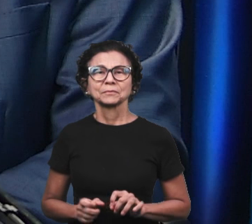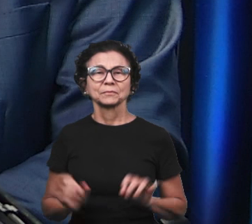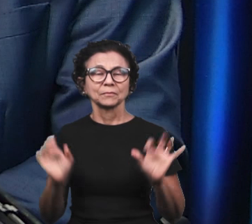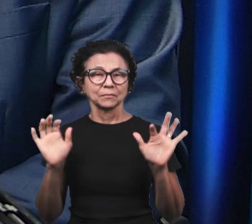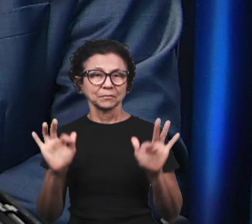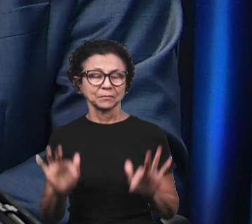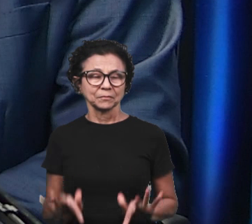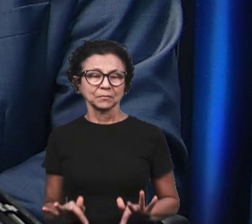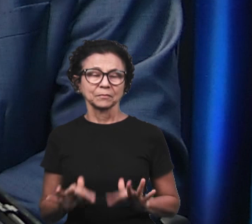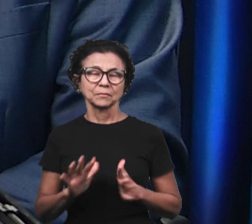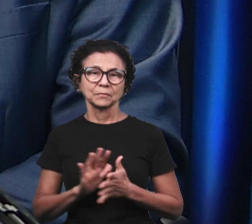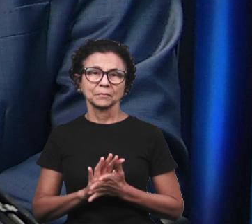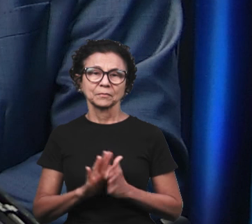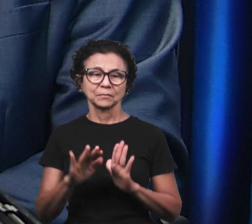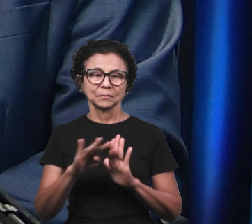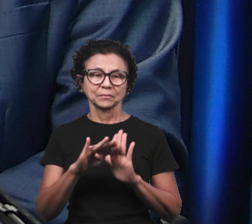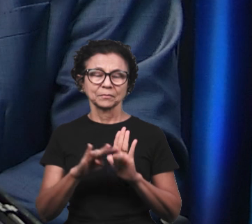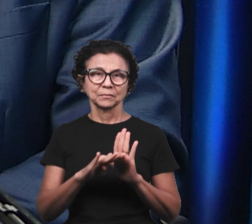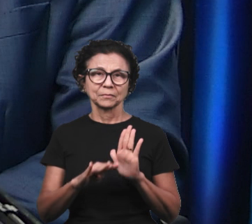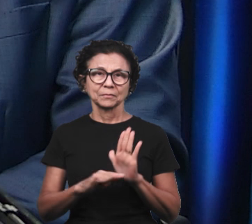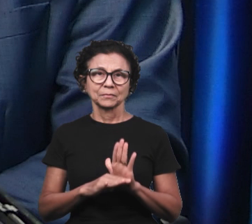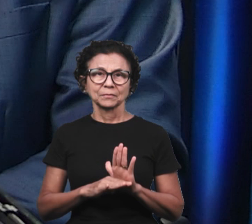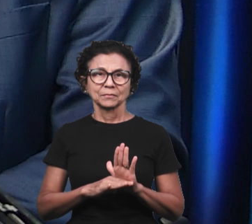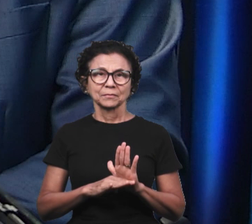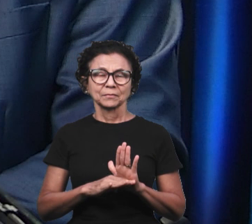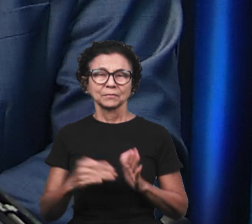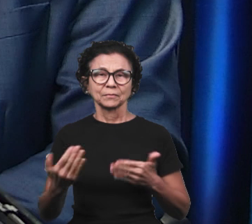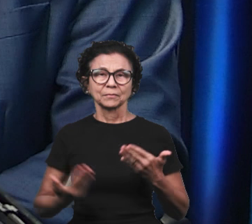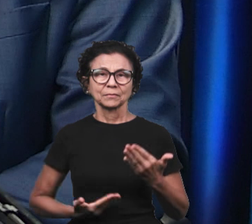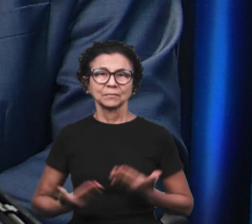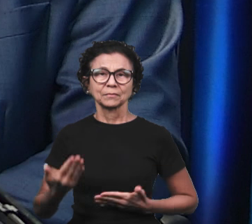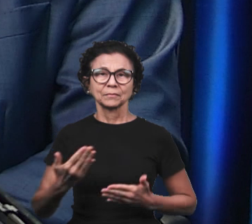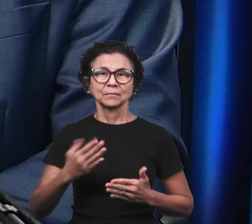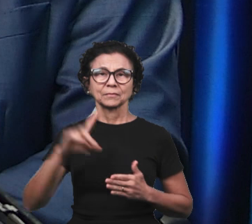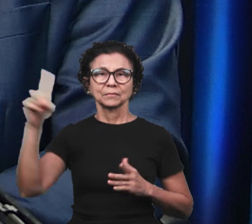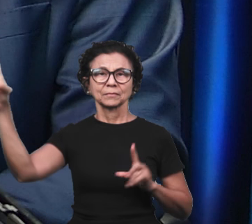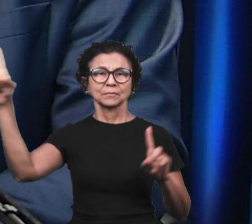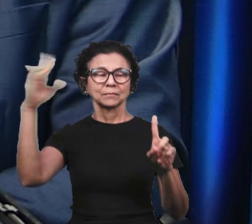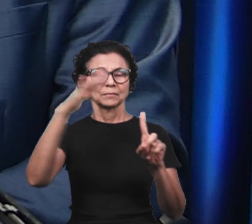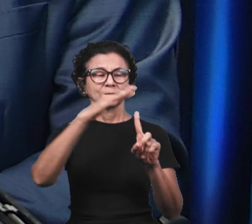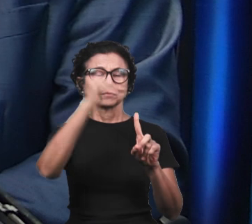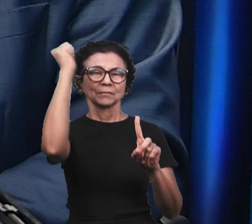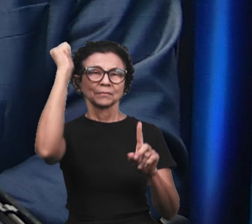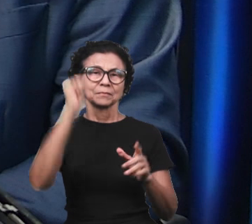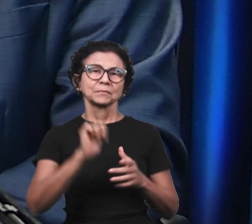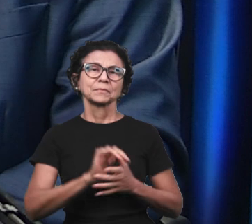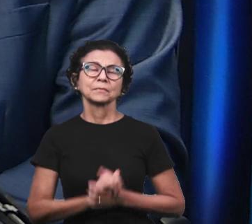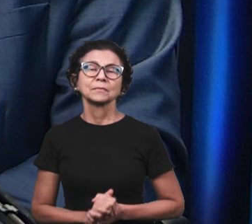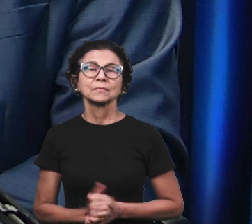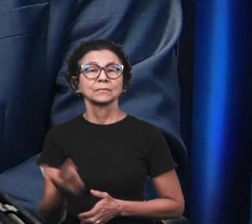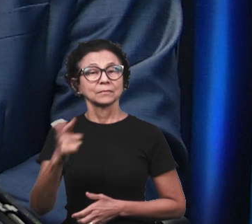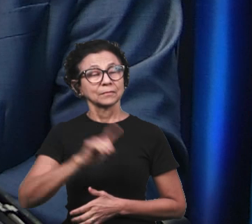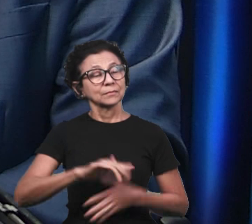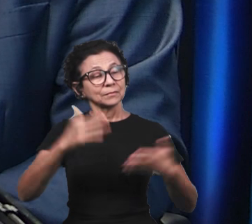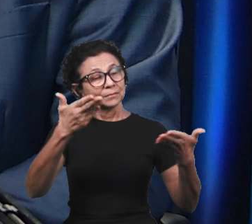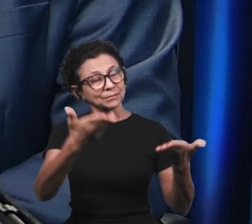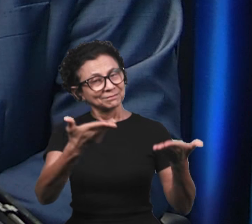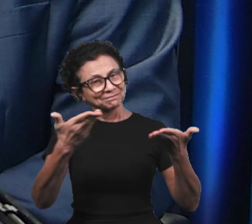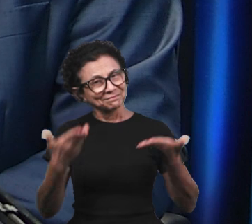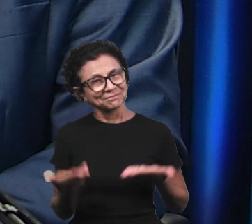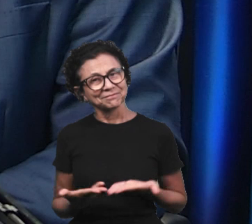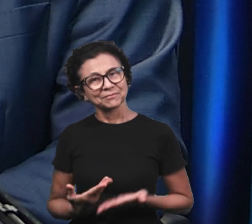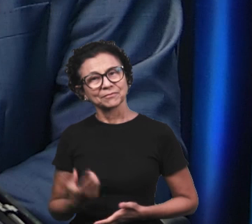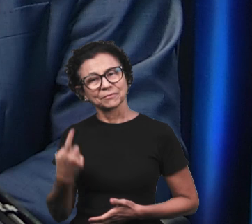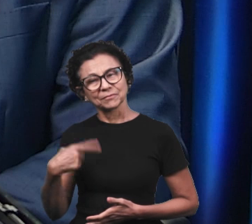de mais um episódio do programa O Chamado do Servo, né? E reiteramos o convite para que você